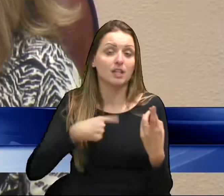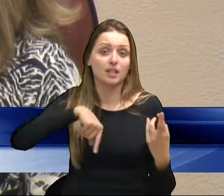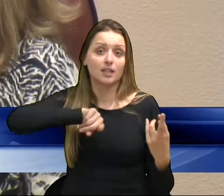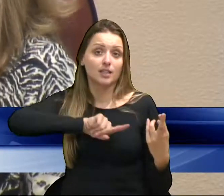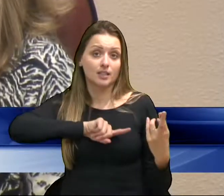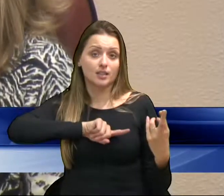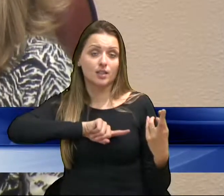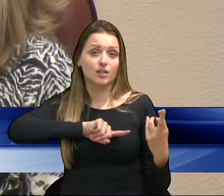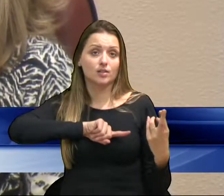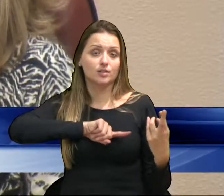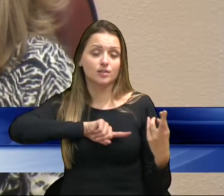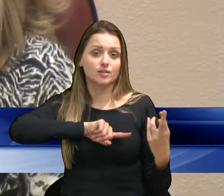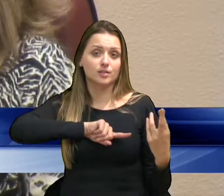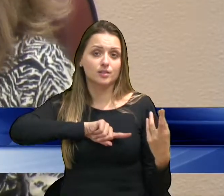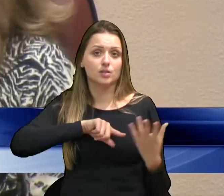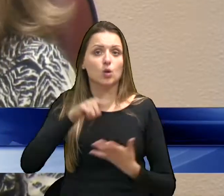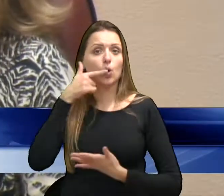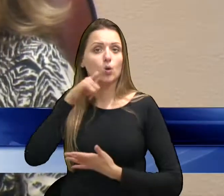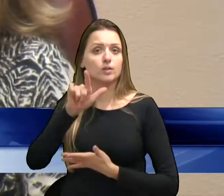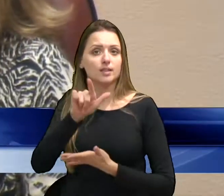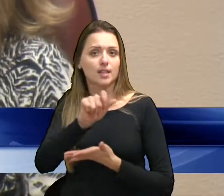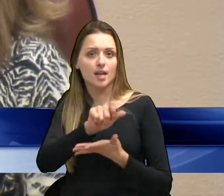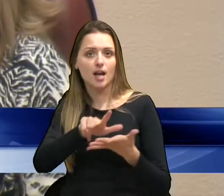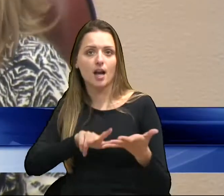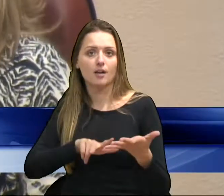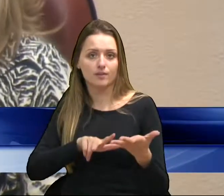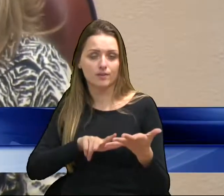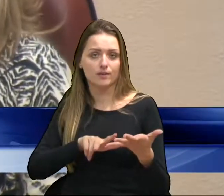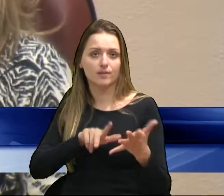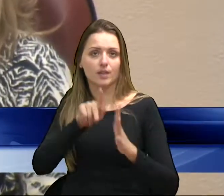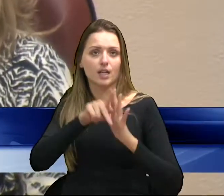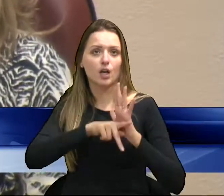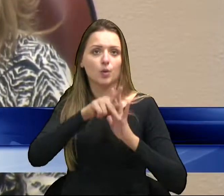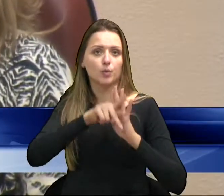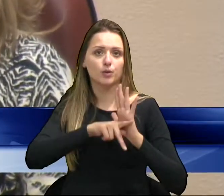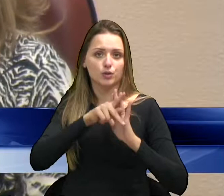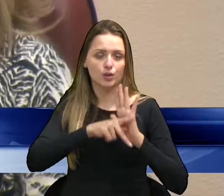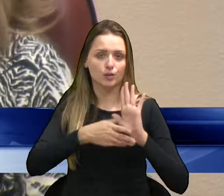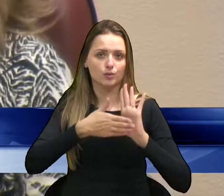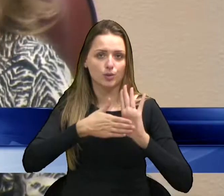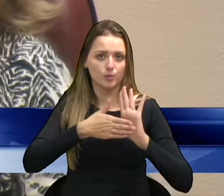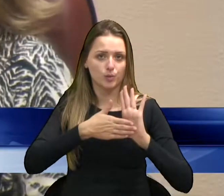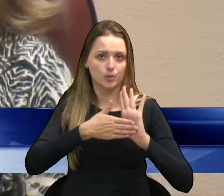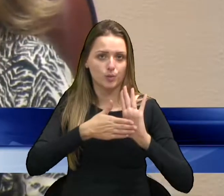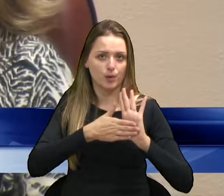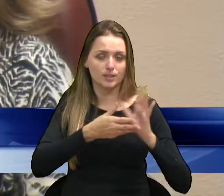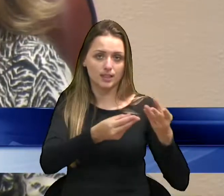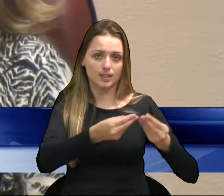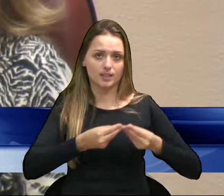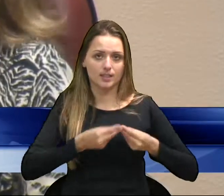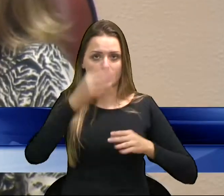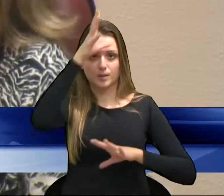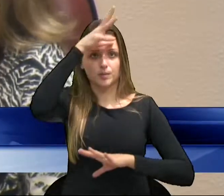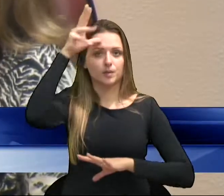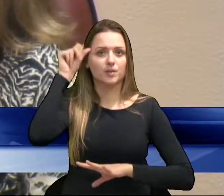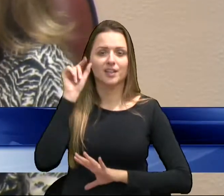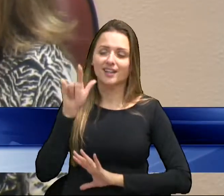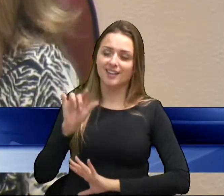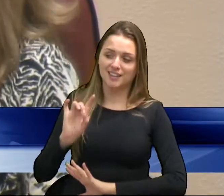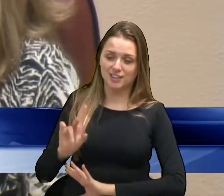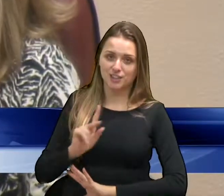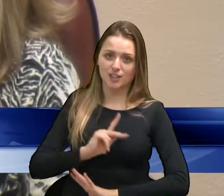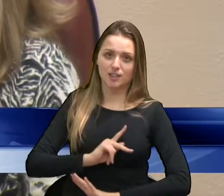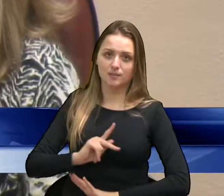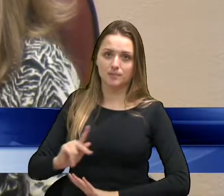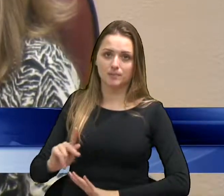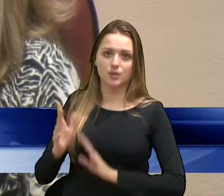podemos avaliar isso em como está a proposição vinda do Executivo. Acho que por hora era